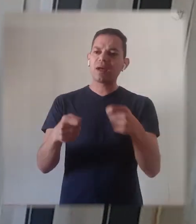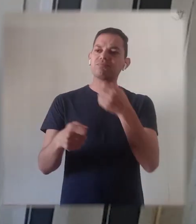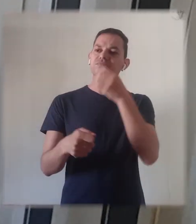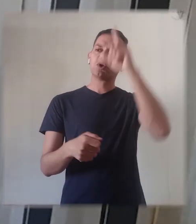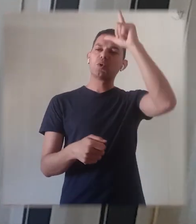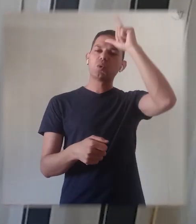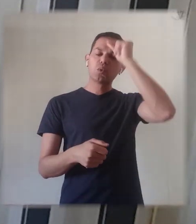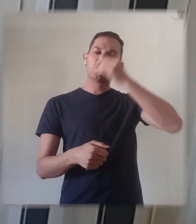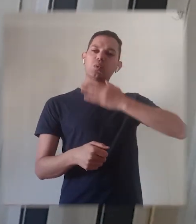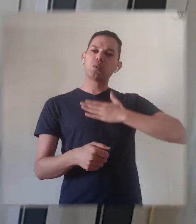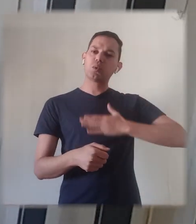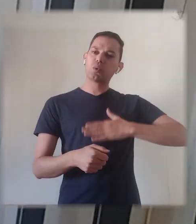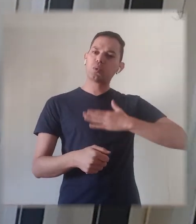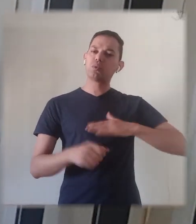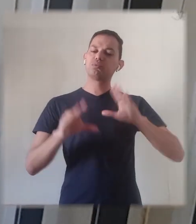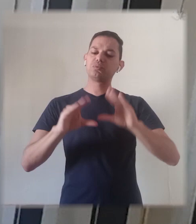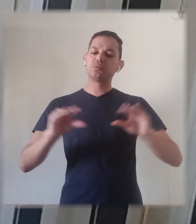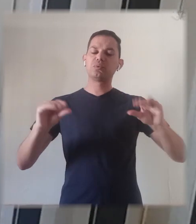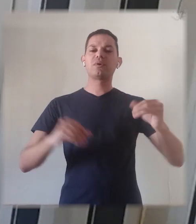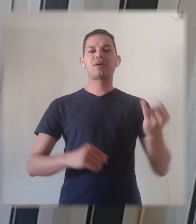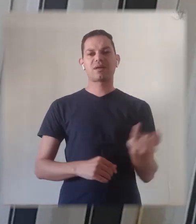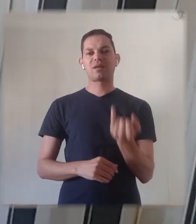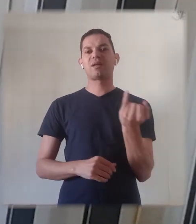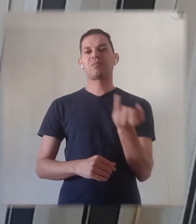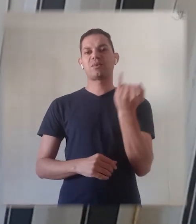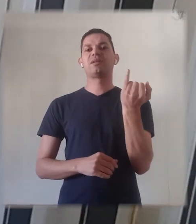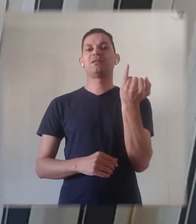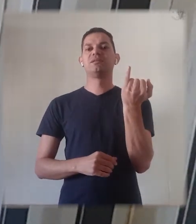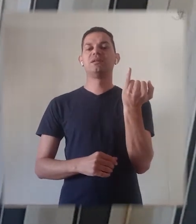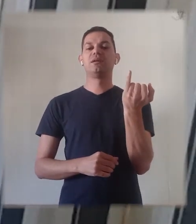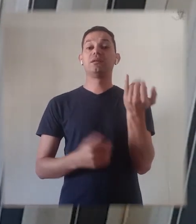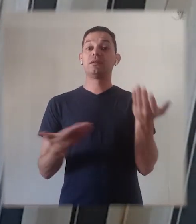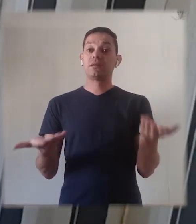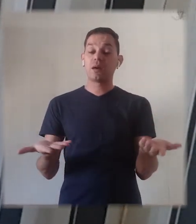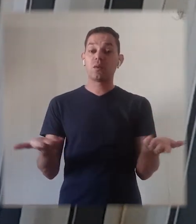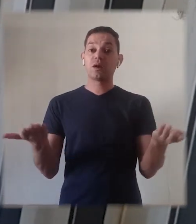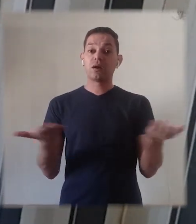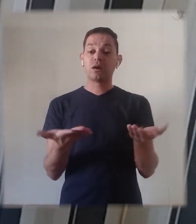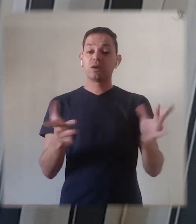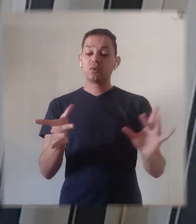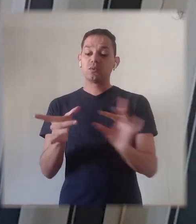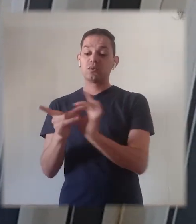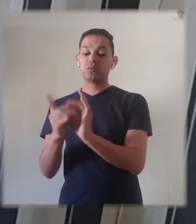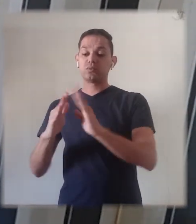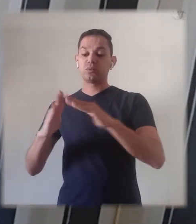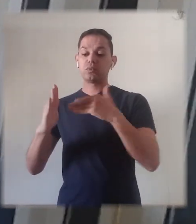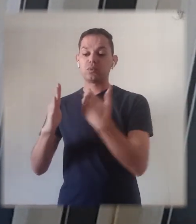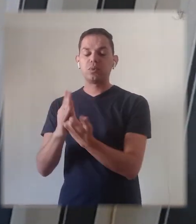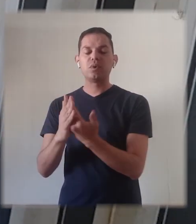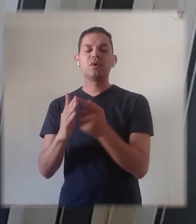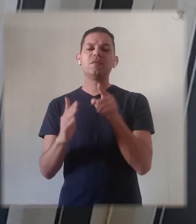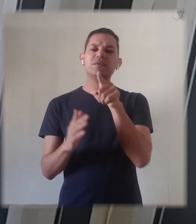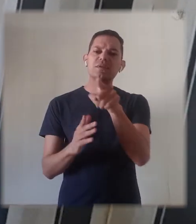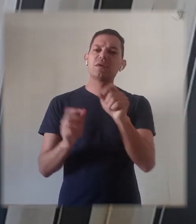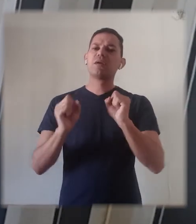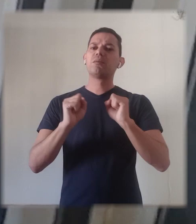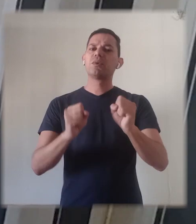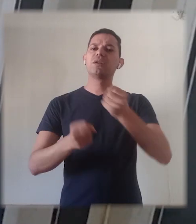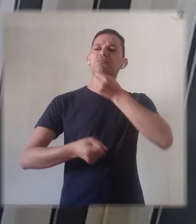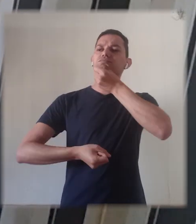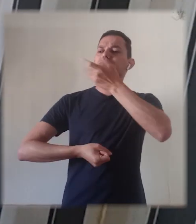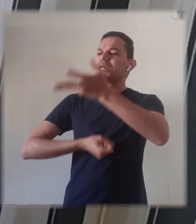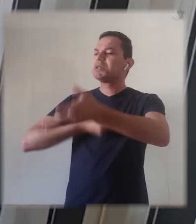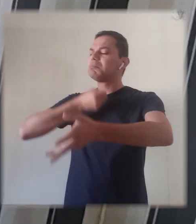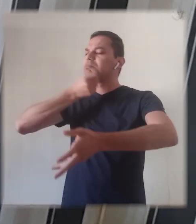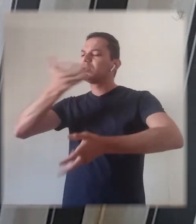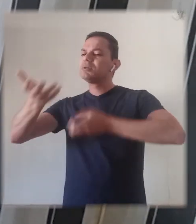um grupo de confiança nesse momento de incerteza, ela é muito importante. Então, essa coisa vinculada a essa questão